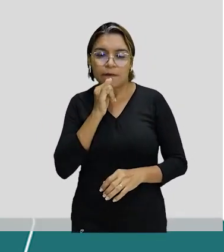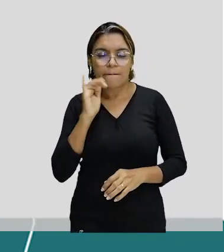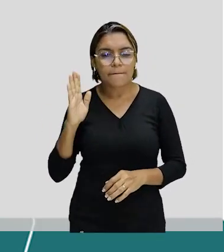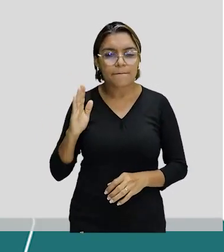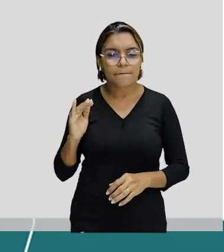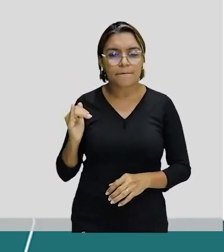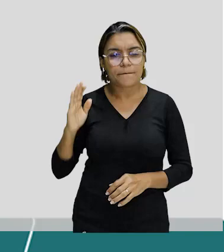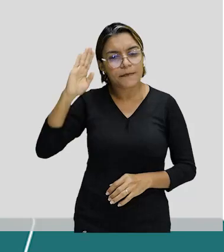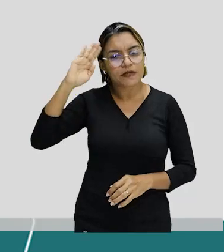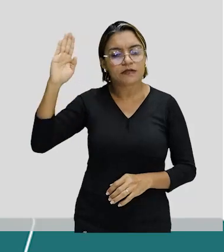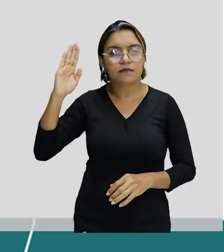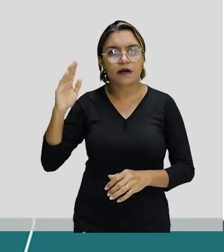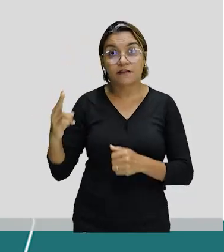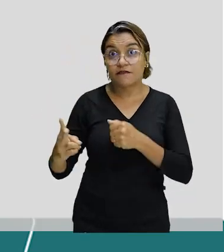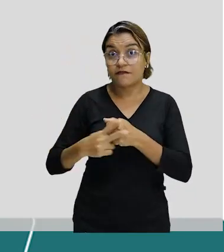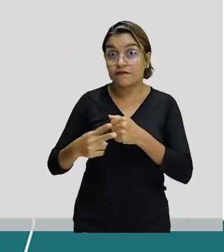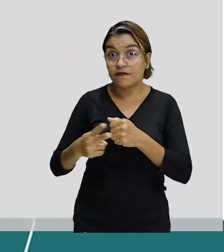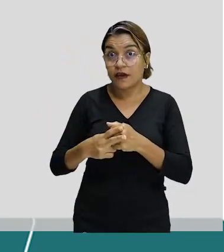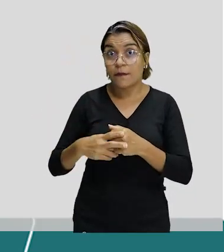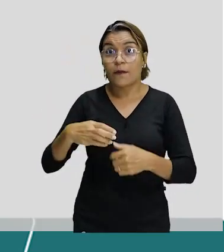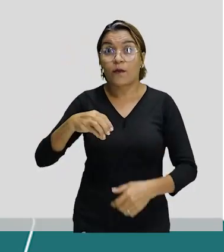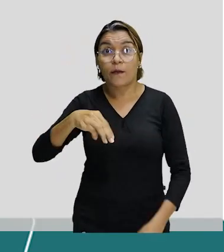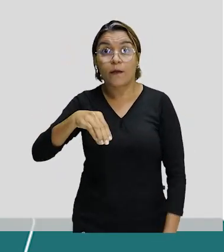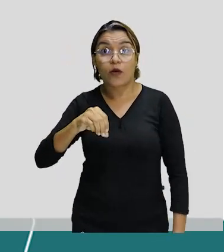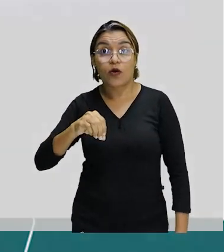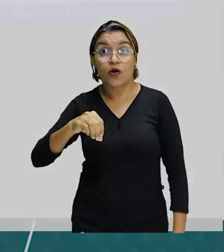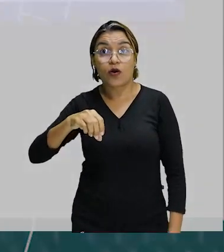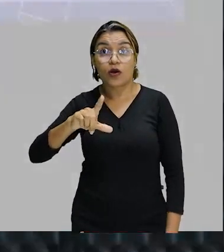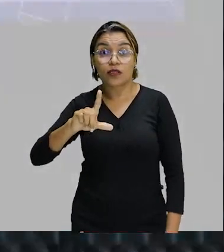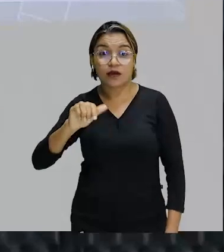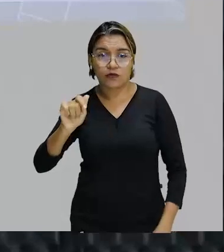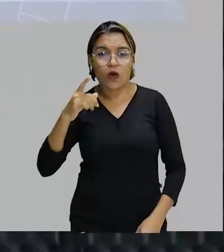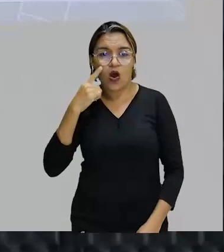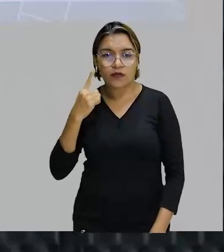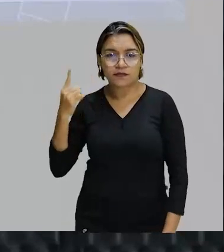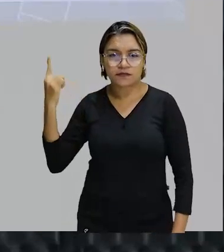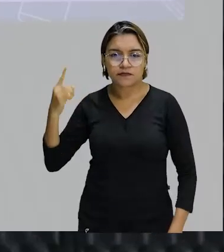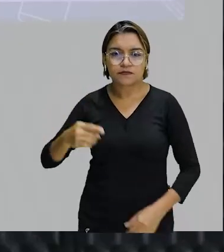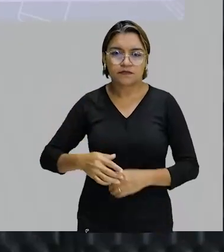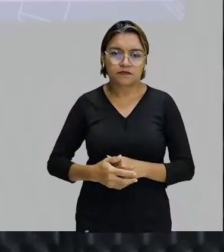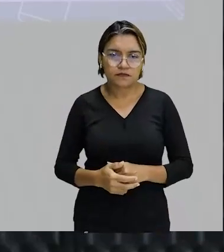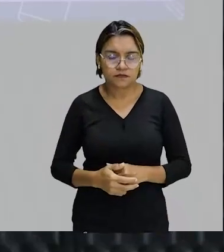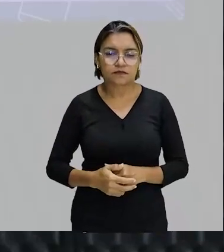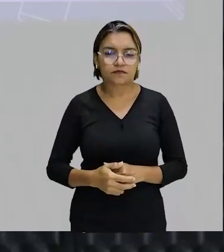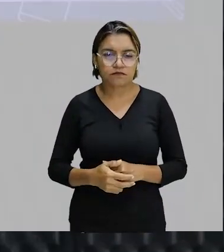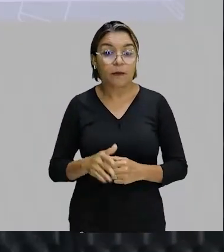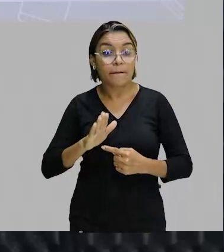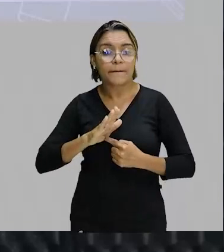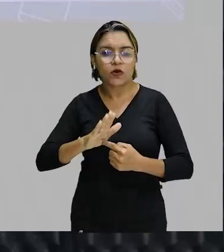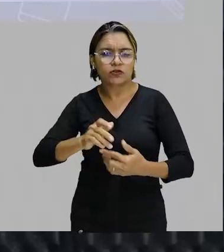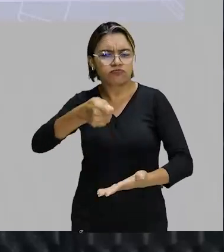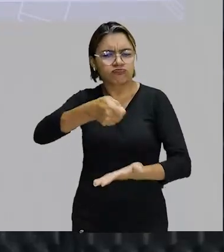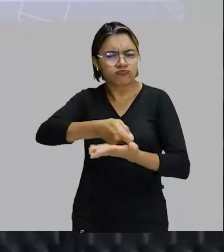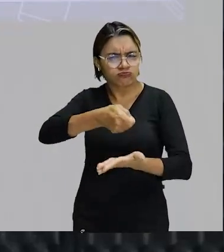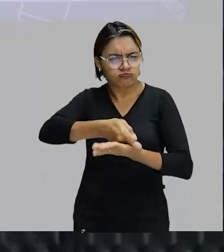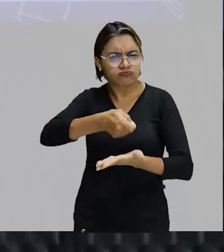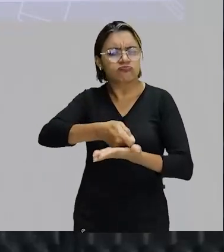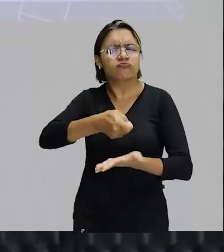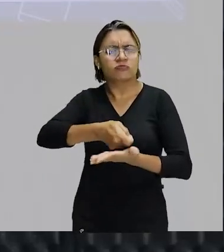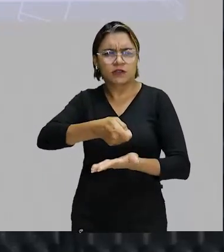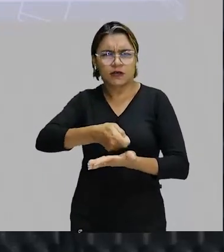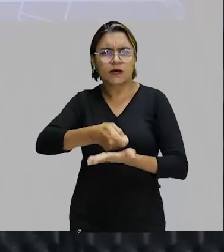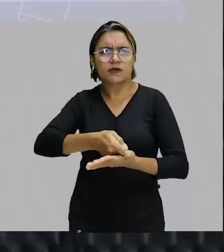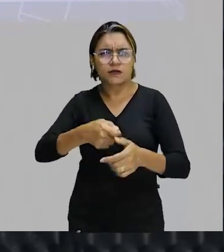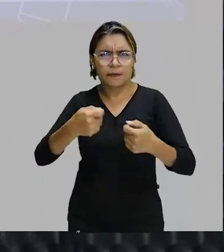modais? Can, que é o verbo poder, o verbo have, que é o verbo ter, quando ele indica obrigação, você tem que fazer